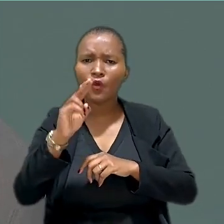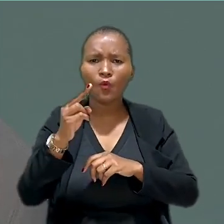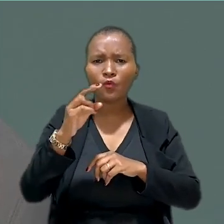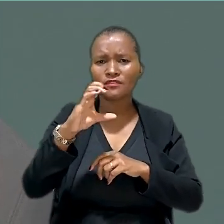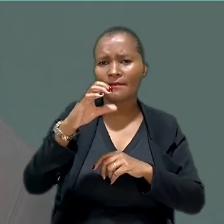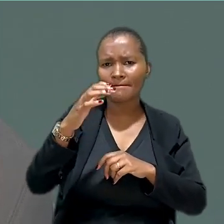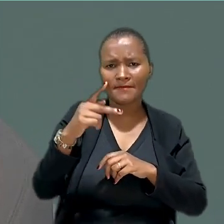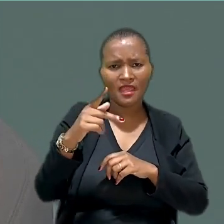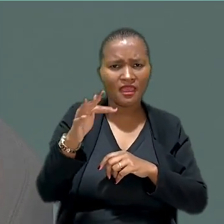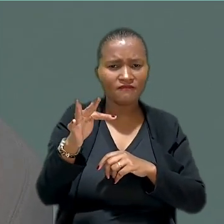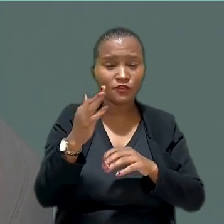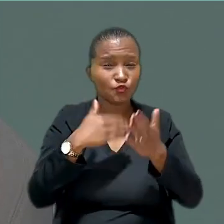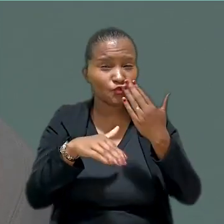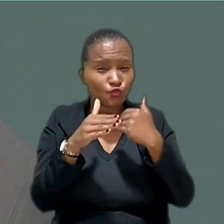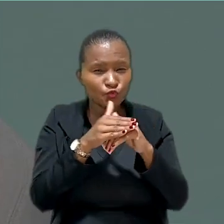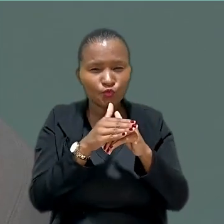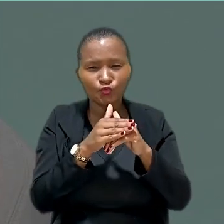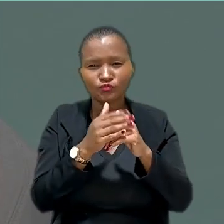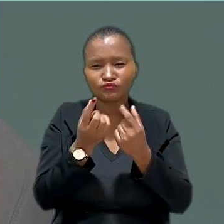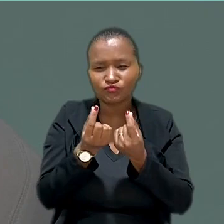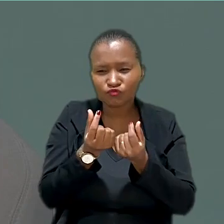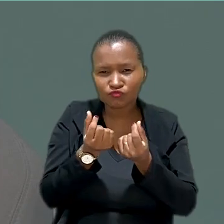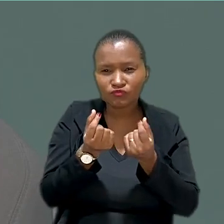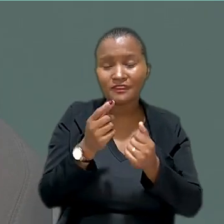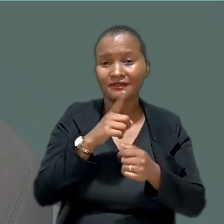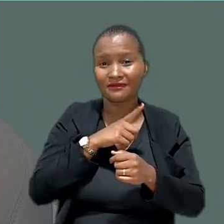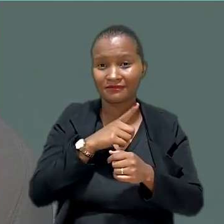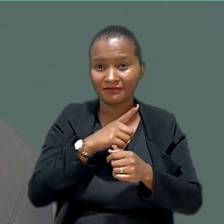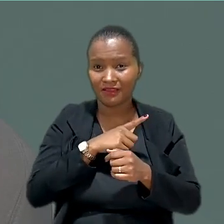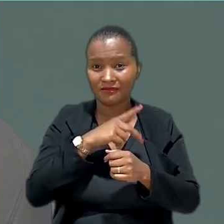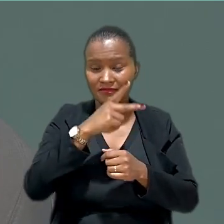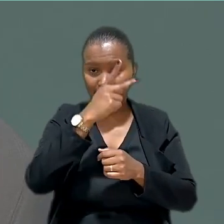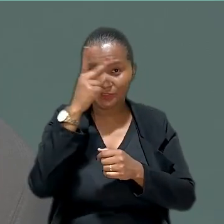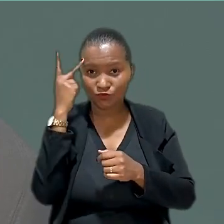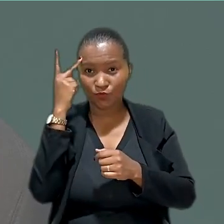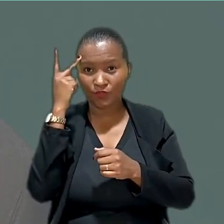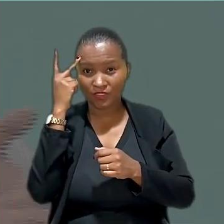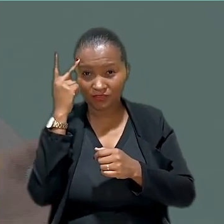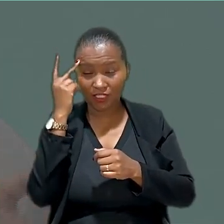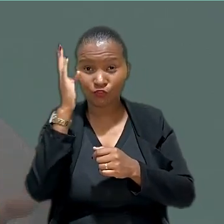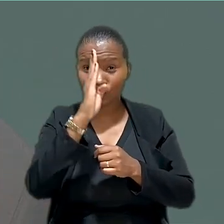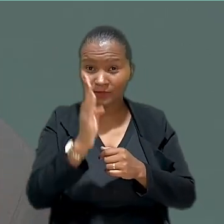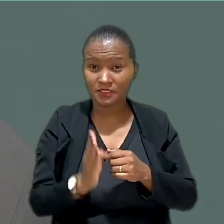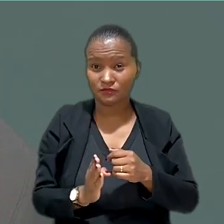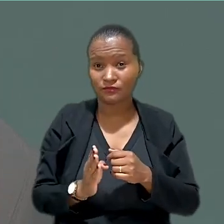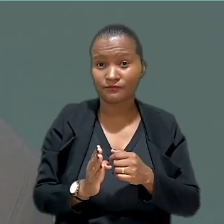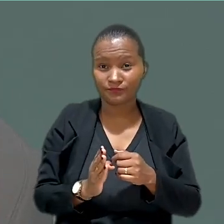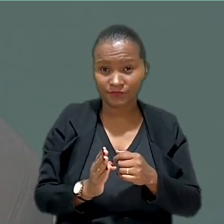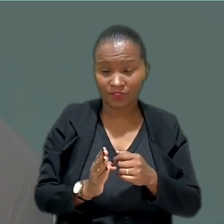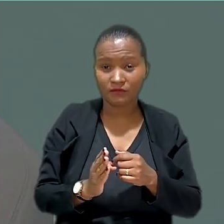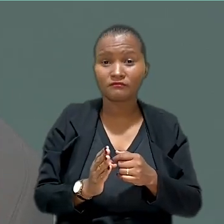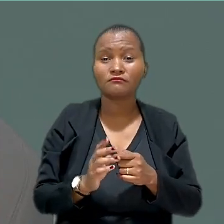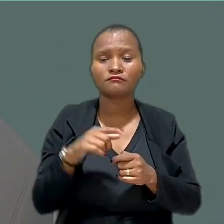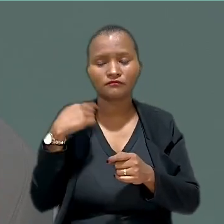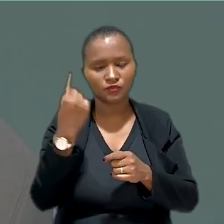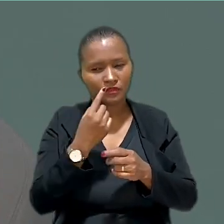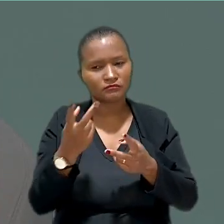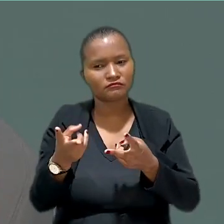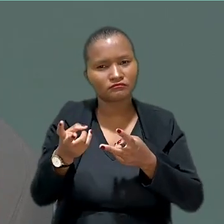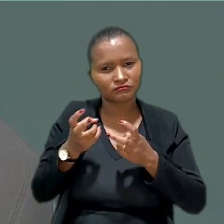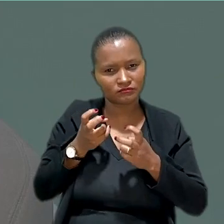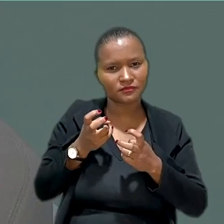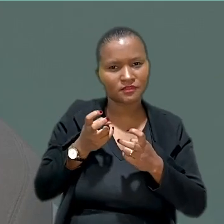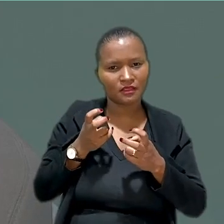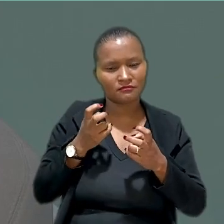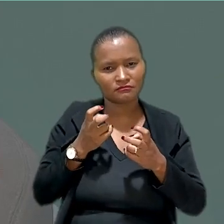pessoa possui hoje no país. Se estiver no Brasil ou vinculada ao sistema financeiro nacional, nós identificamos por meio do